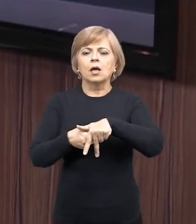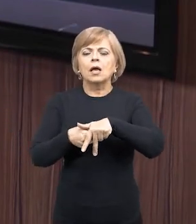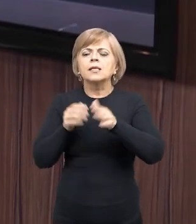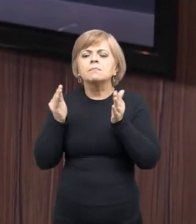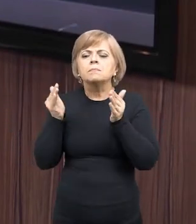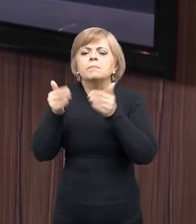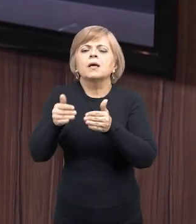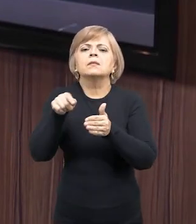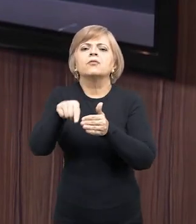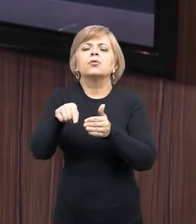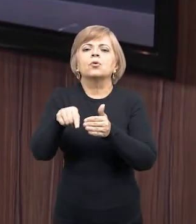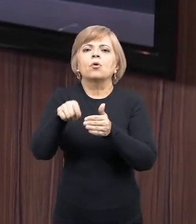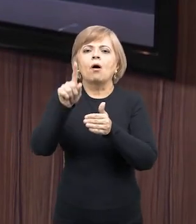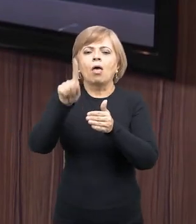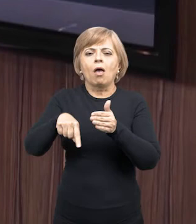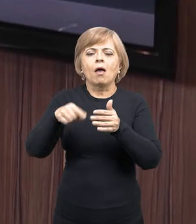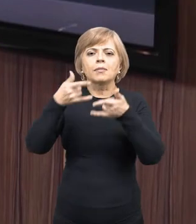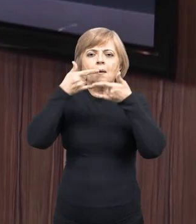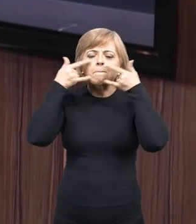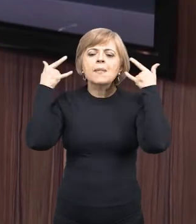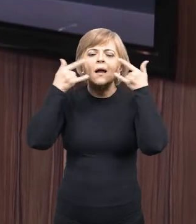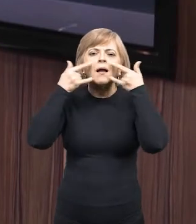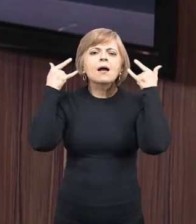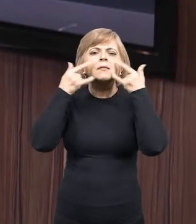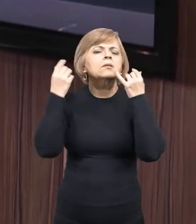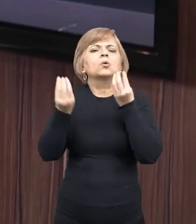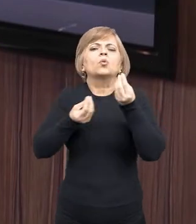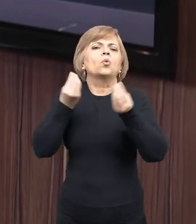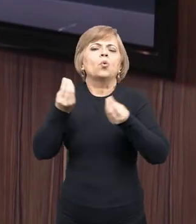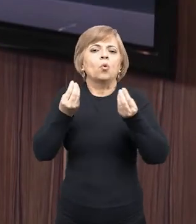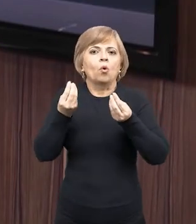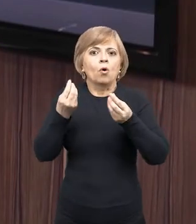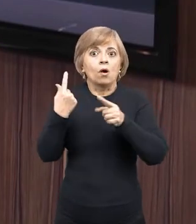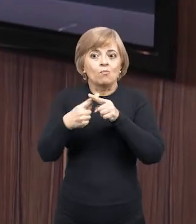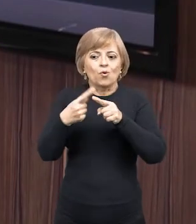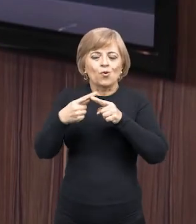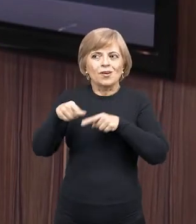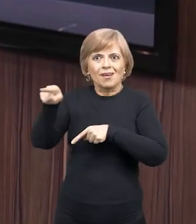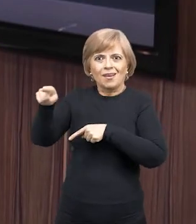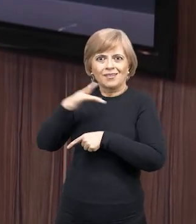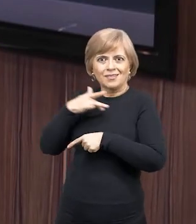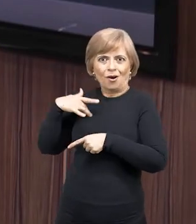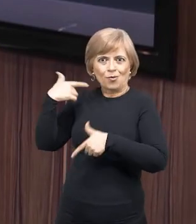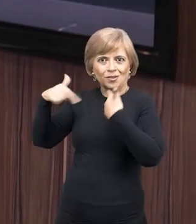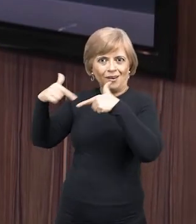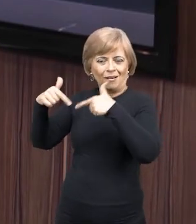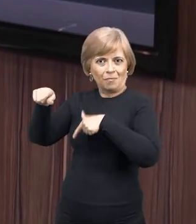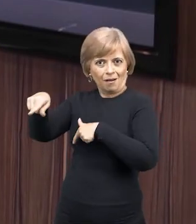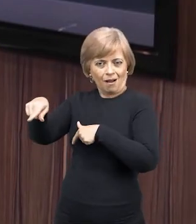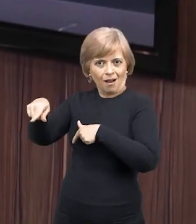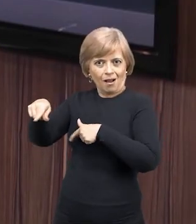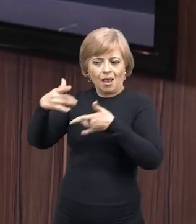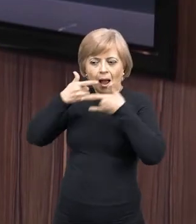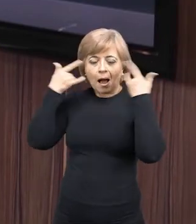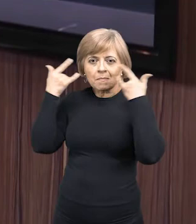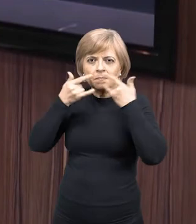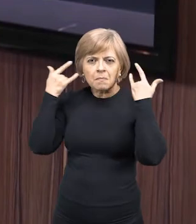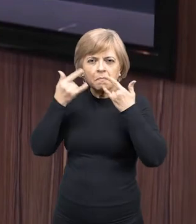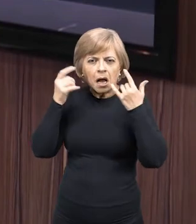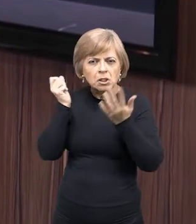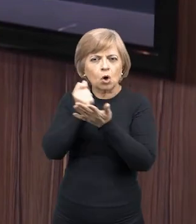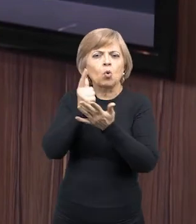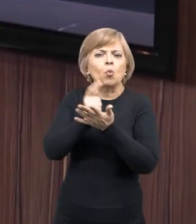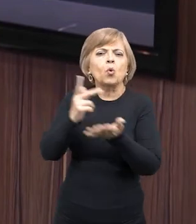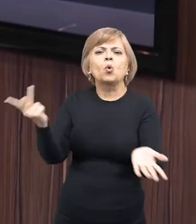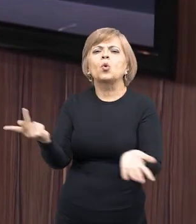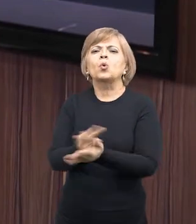especificamente no caso das máscaras, da compra de máscaras para os profissionais de saúde, as máscaras necessárias para